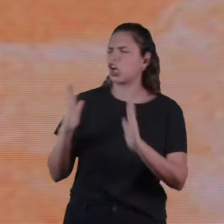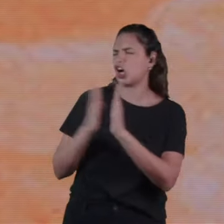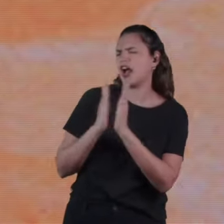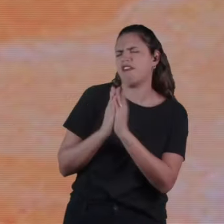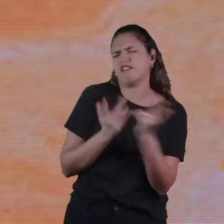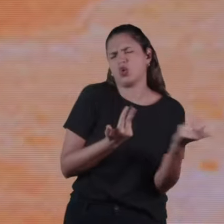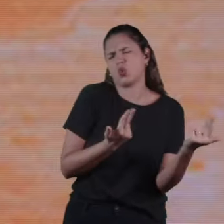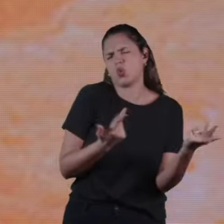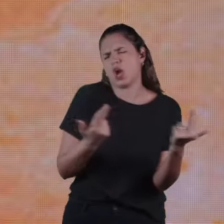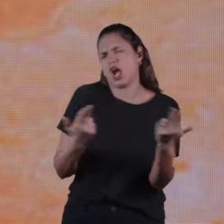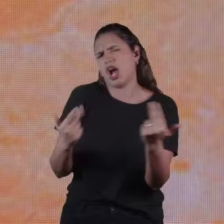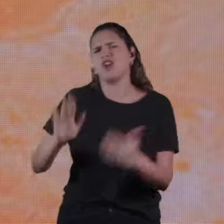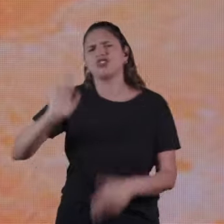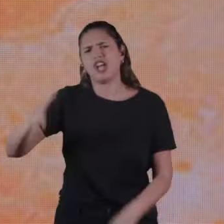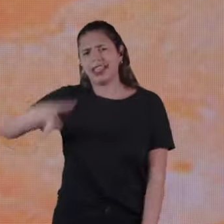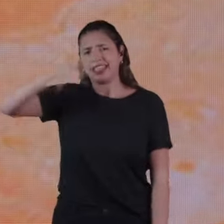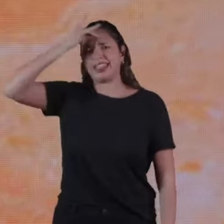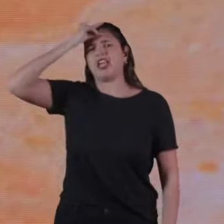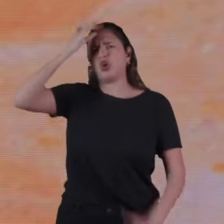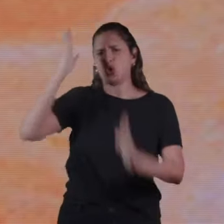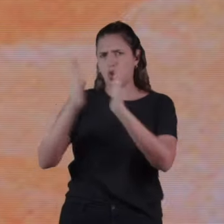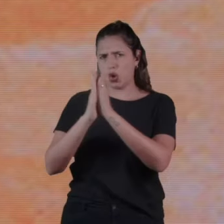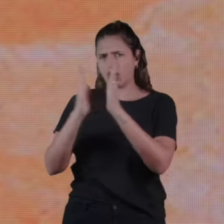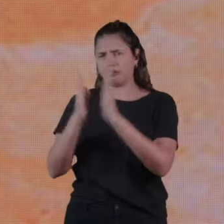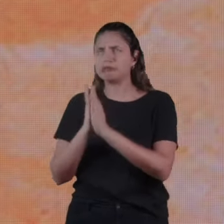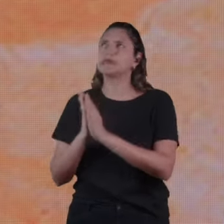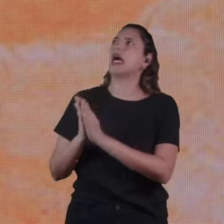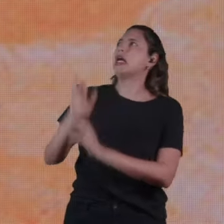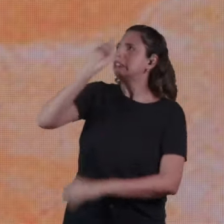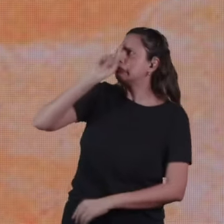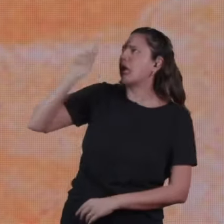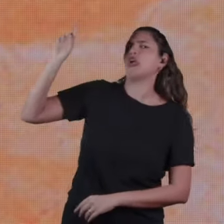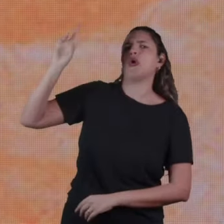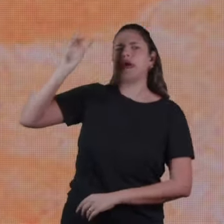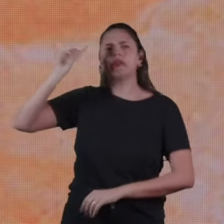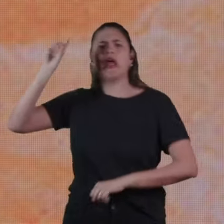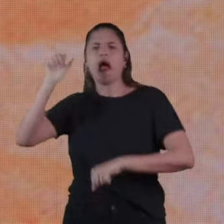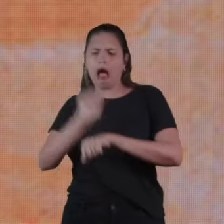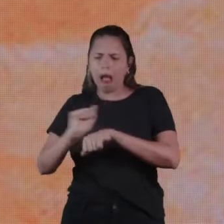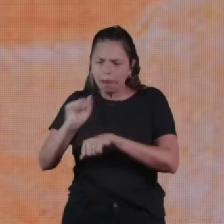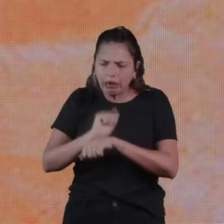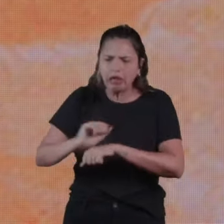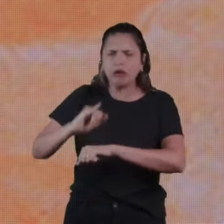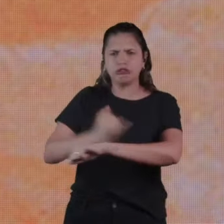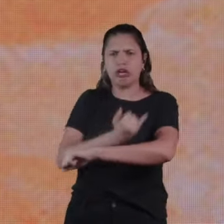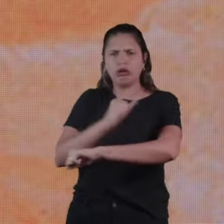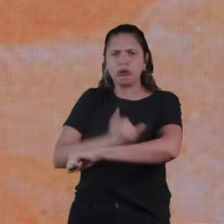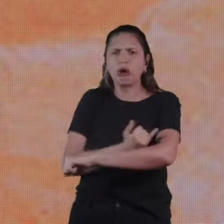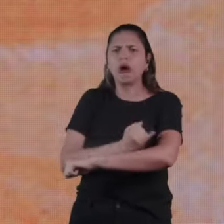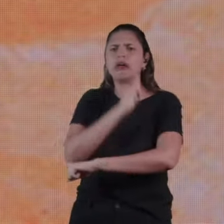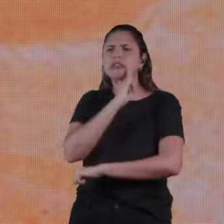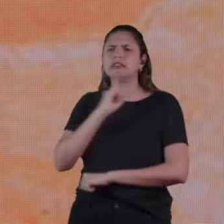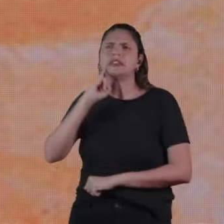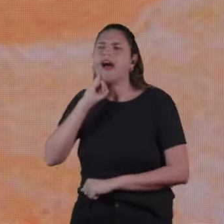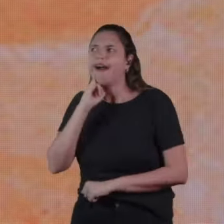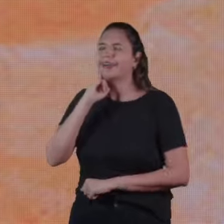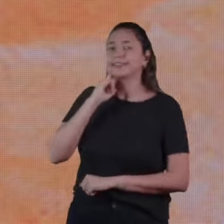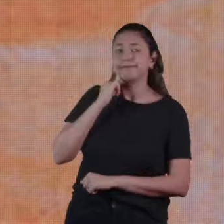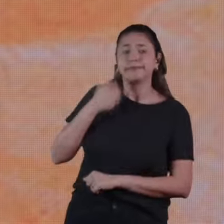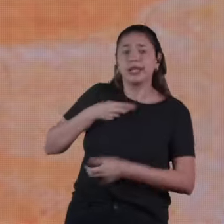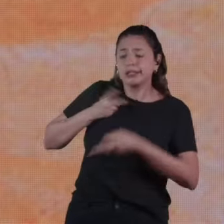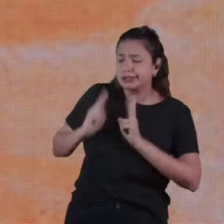dizia: Senhor Deus de Abraão, Deus de Isaac, Deus de Jacó. E começava sempre desse jeito a